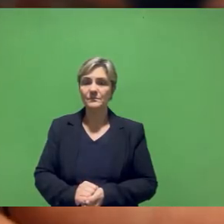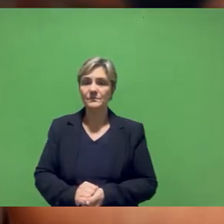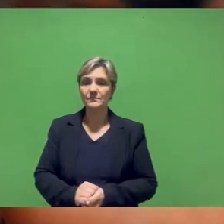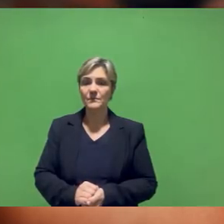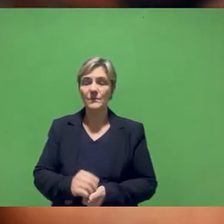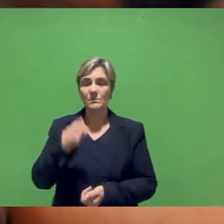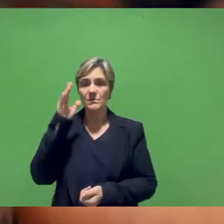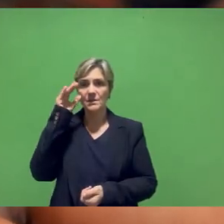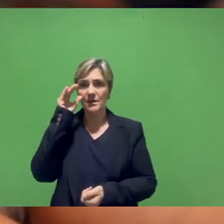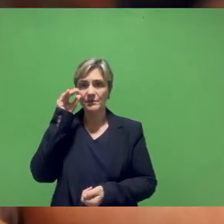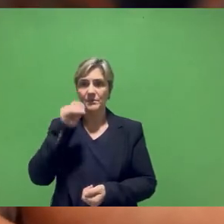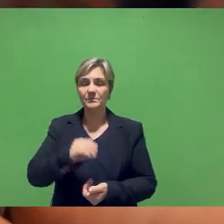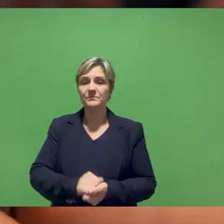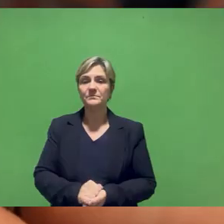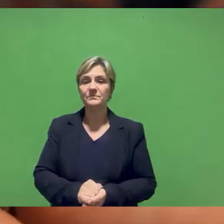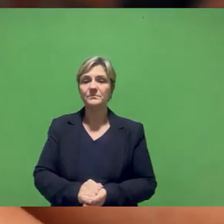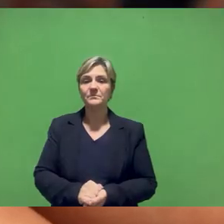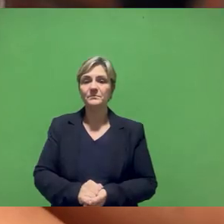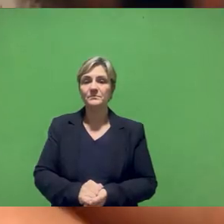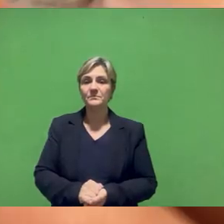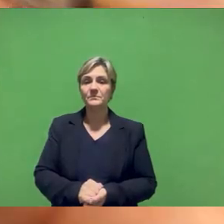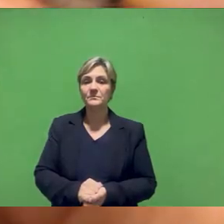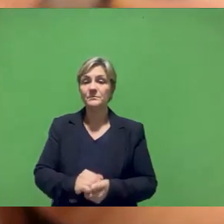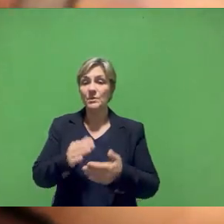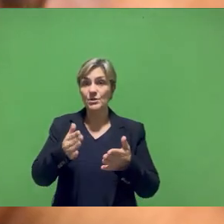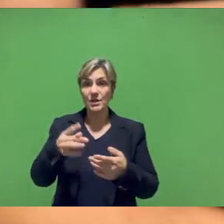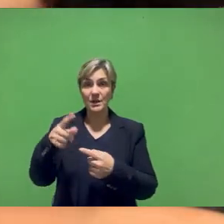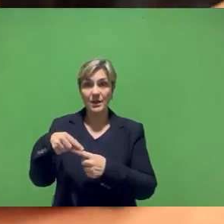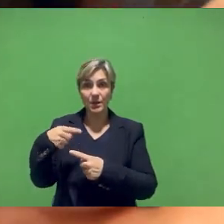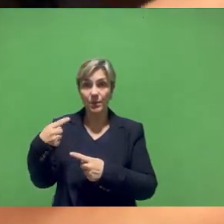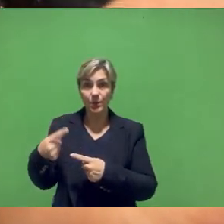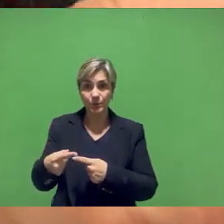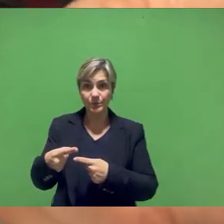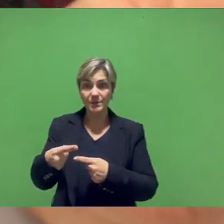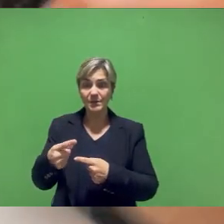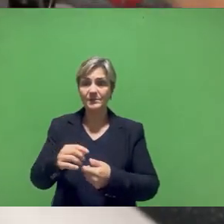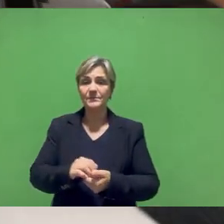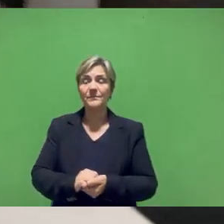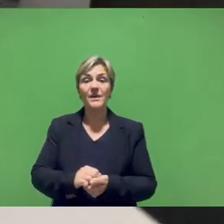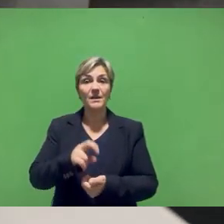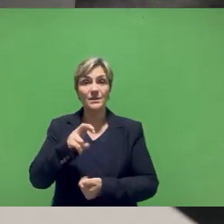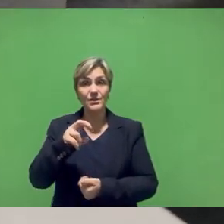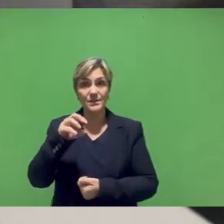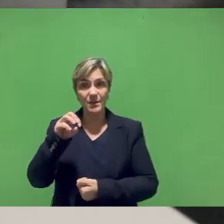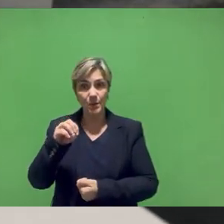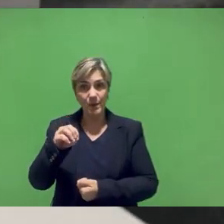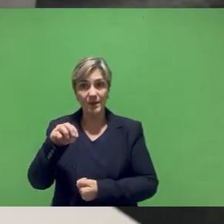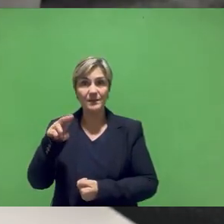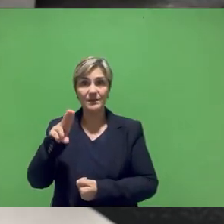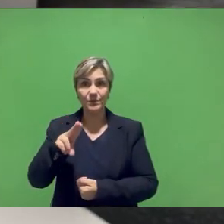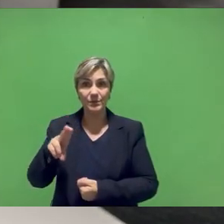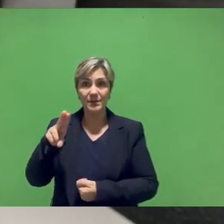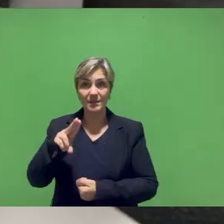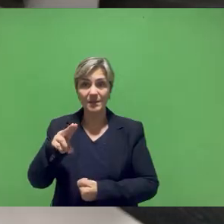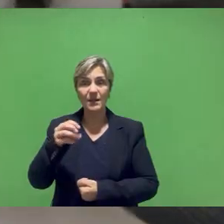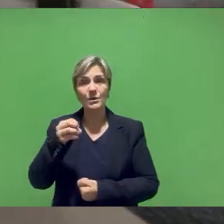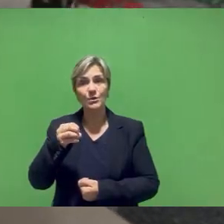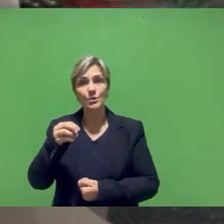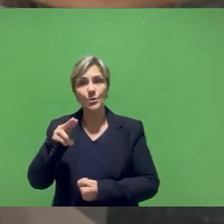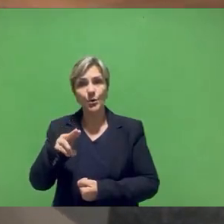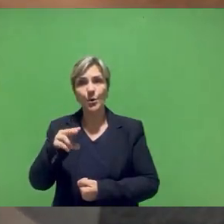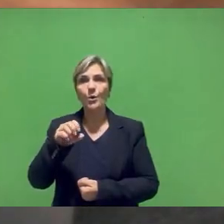Estão vendo? Tá? Já essa outra, a de 50 unidades